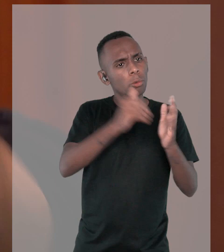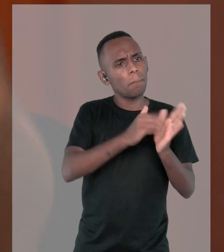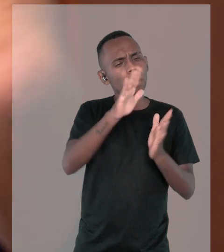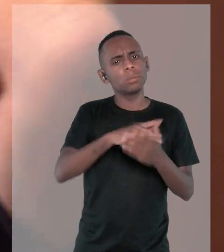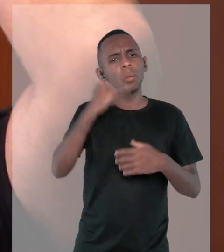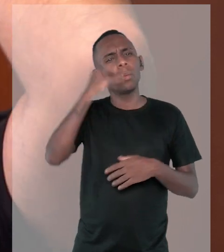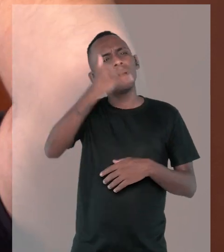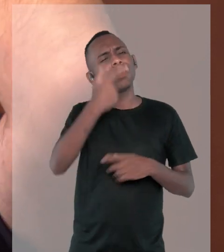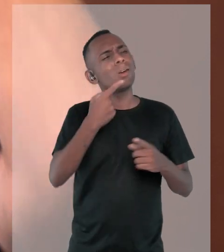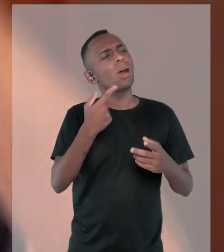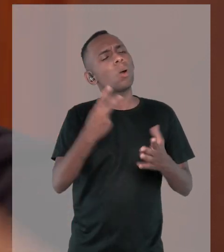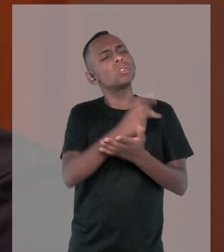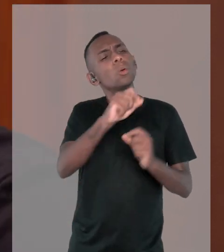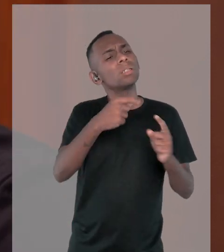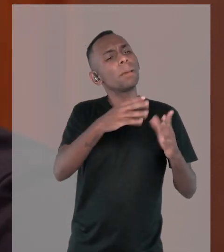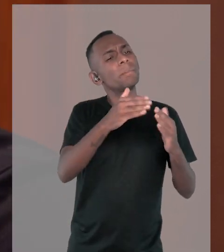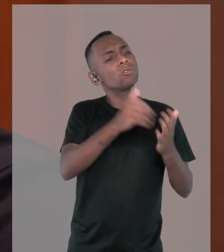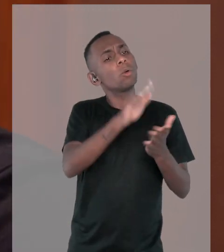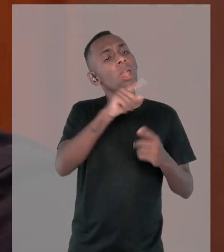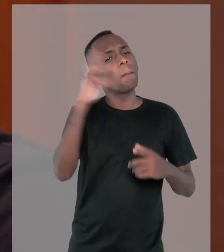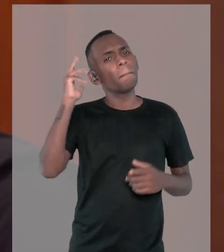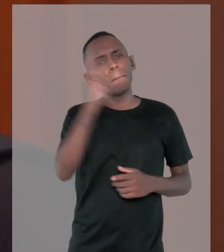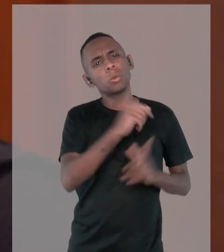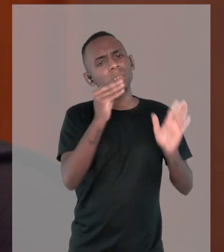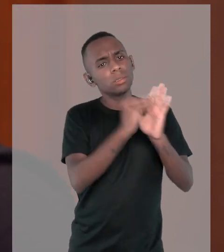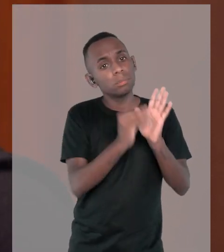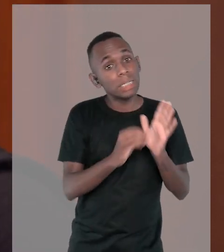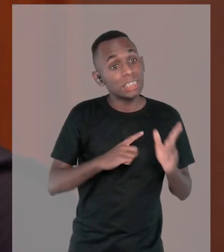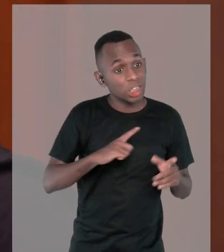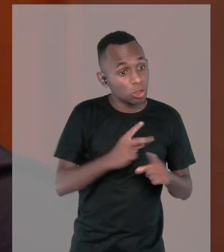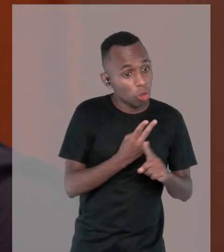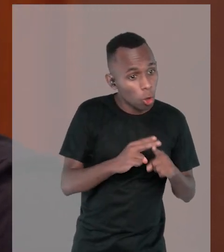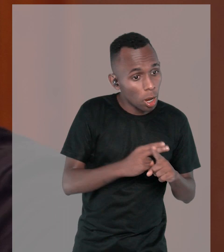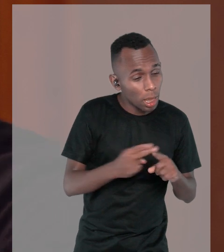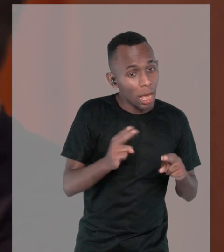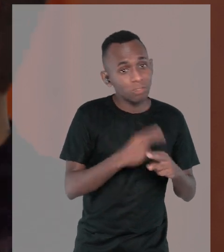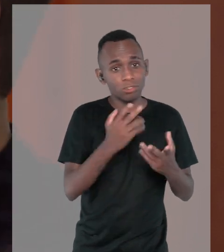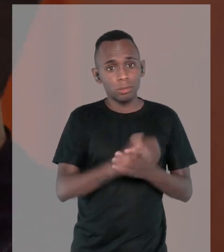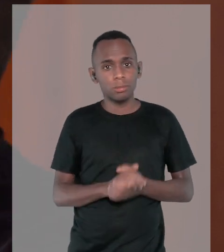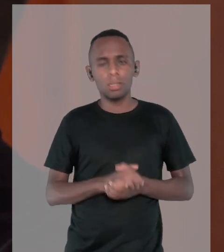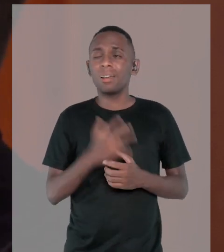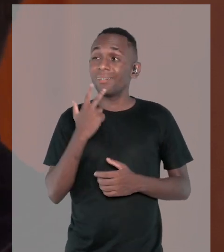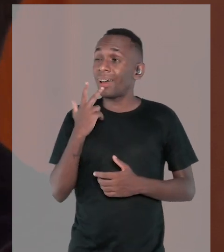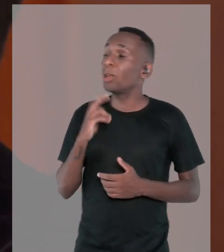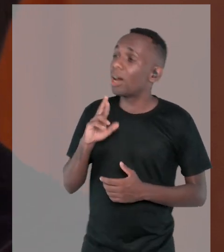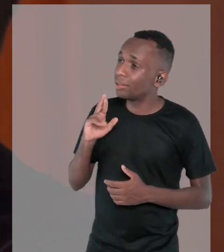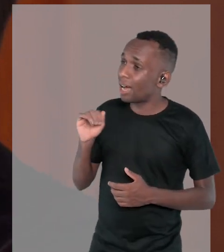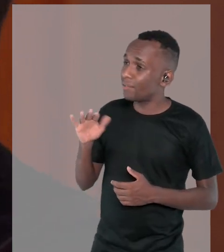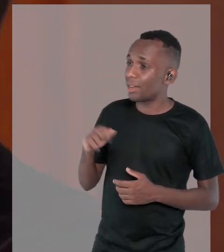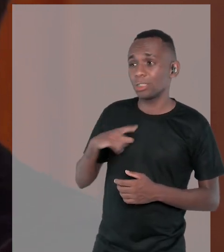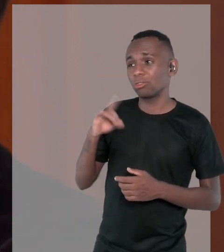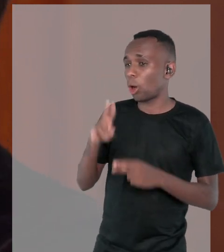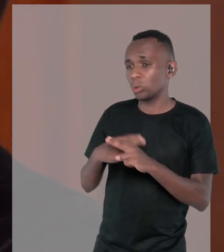Aí eu liguei para ele, falei, o que aconteceu? Era tão bonito, tinha Kit Kat na gaveta. Aí ele falou, Rafa, era só